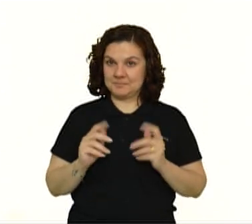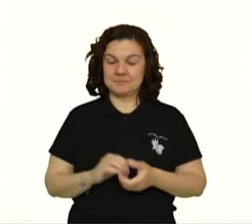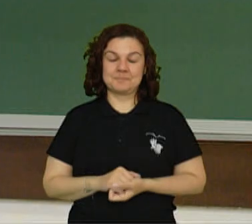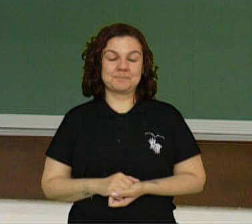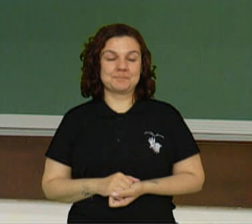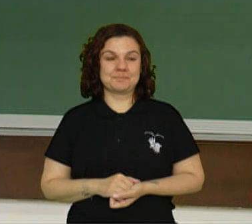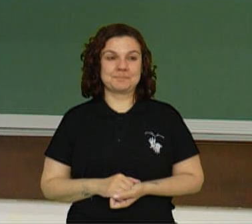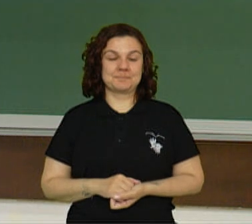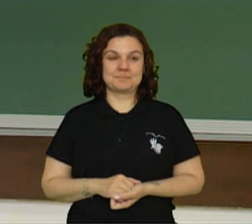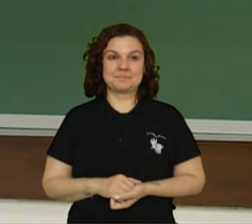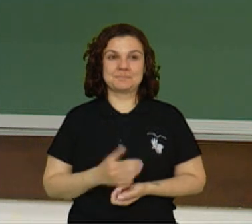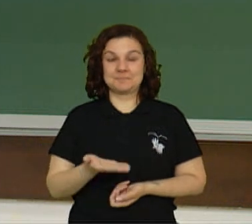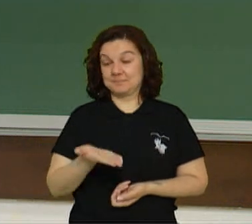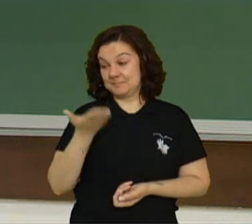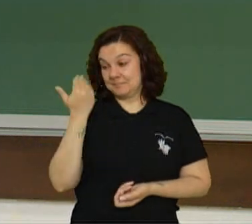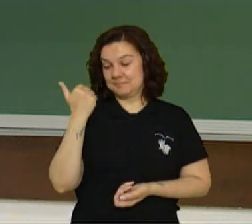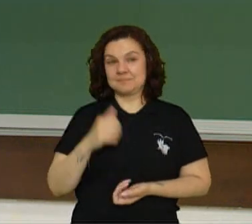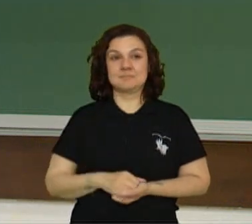bem?